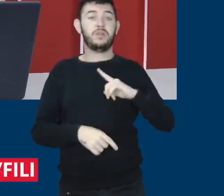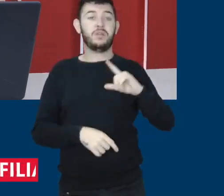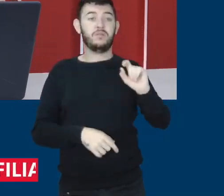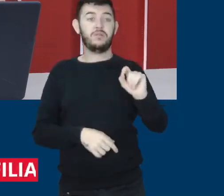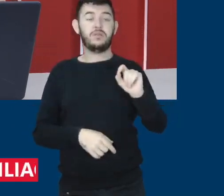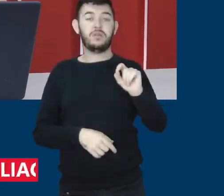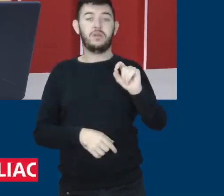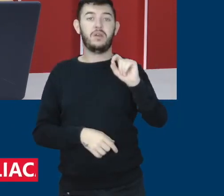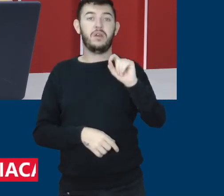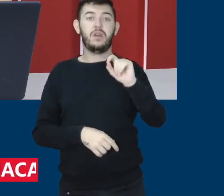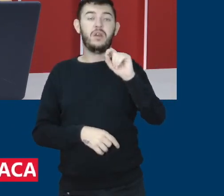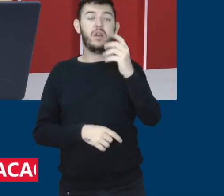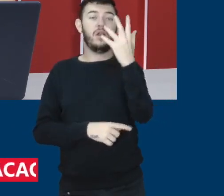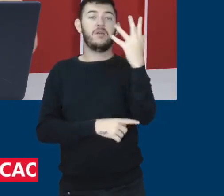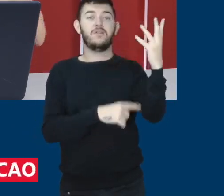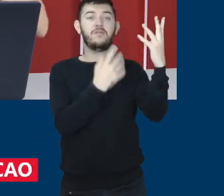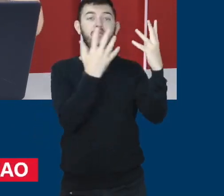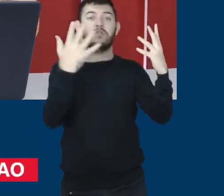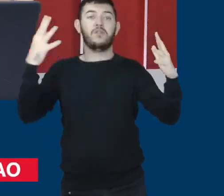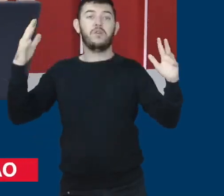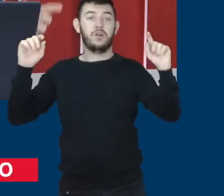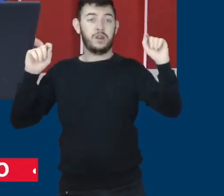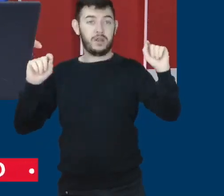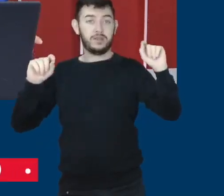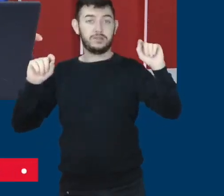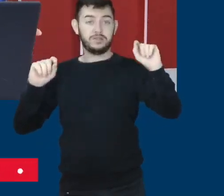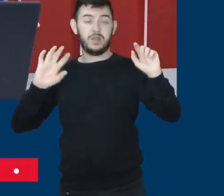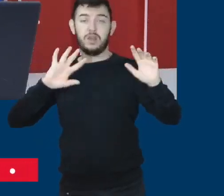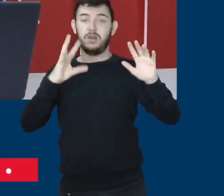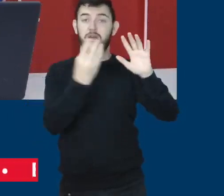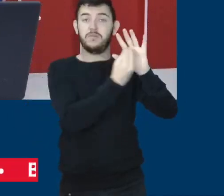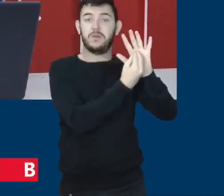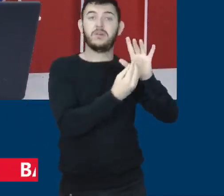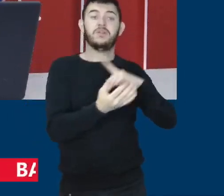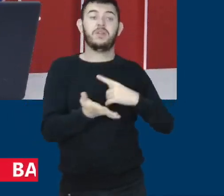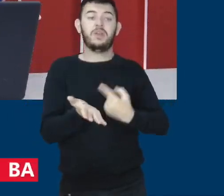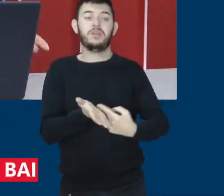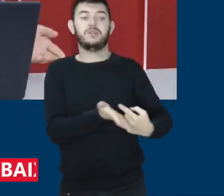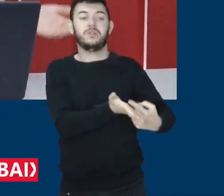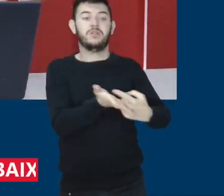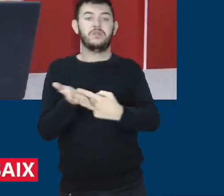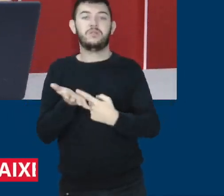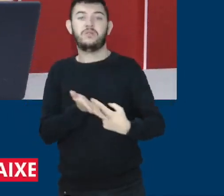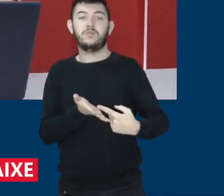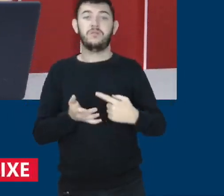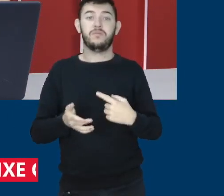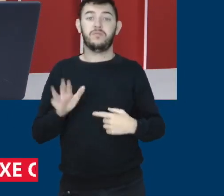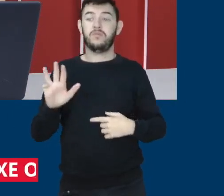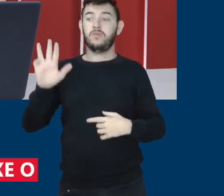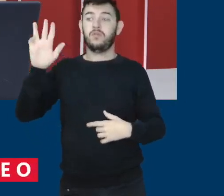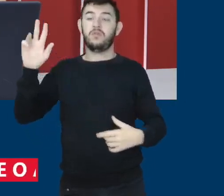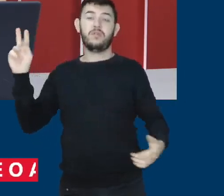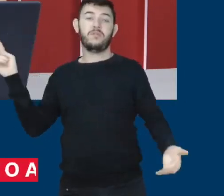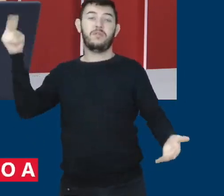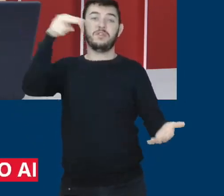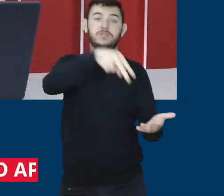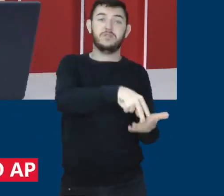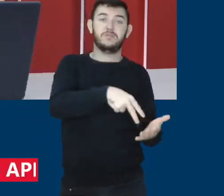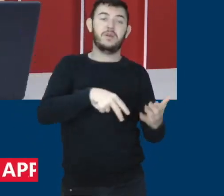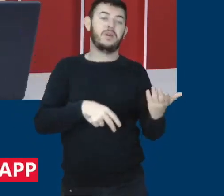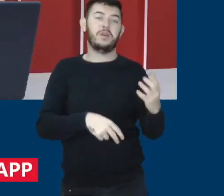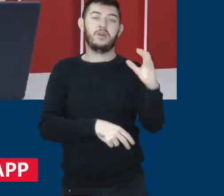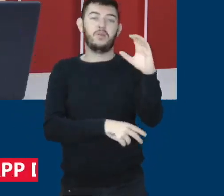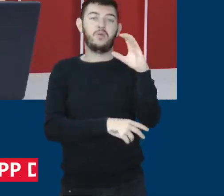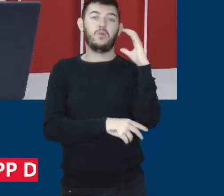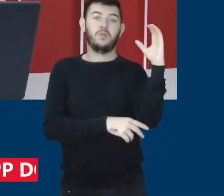esse intercâmbio já combinado com o presidente Lula. O Lula vai à Colômbia tratar desse assunto. Gustavo Petro está muito próximo do Brasil